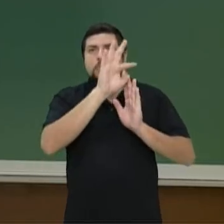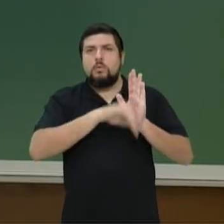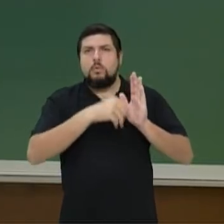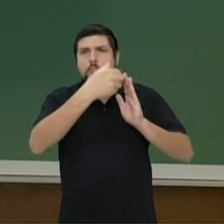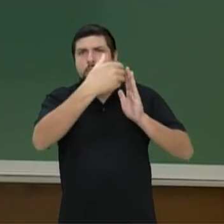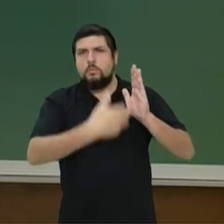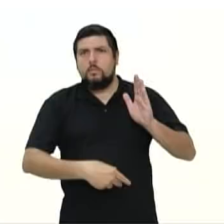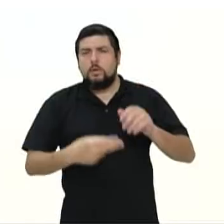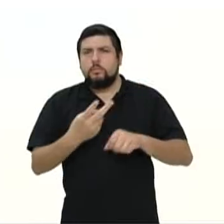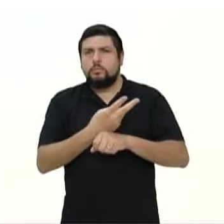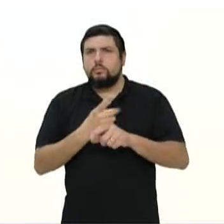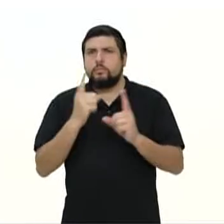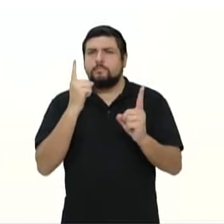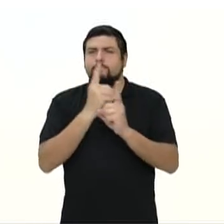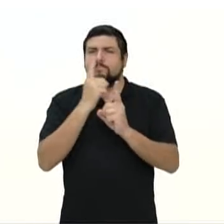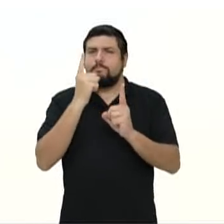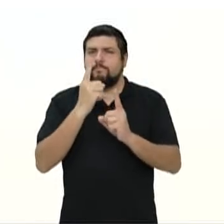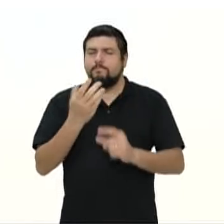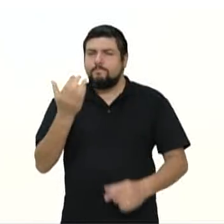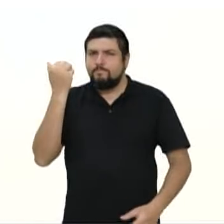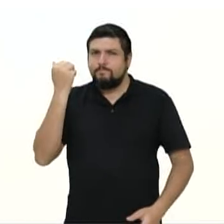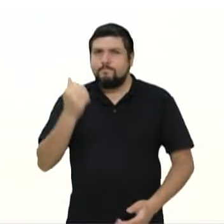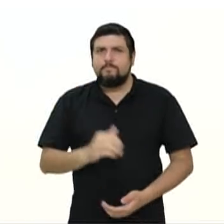dela. Vamos identificar?